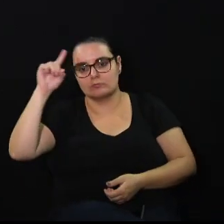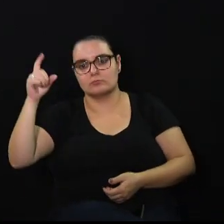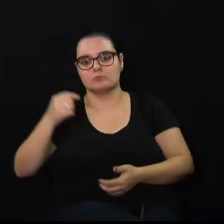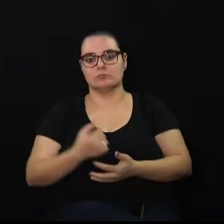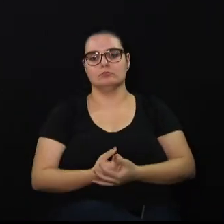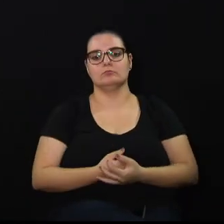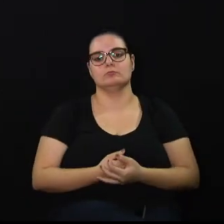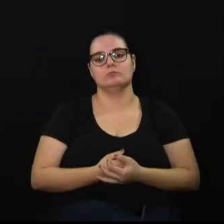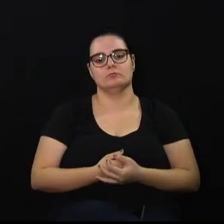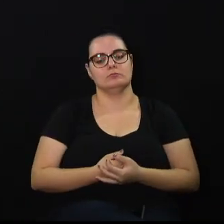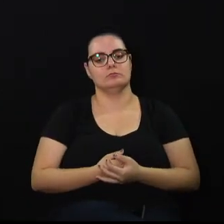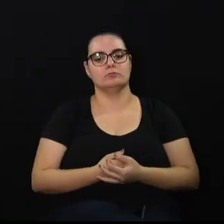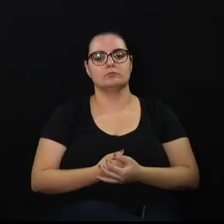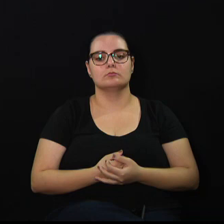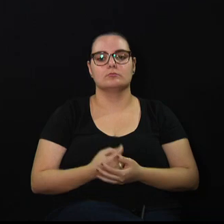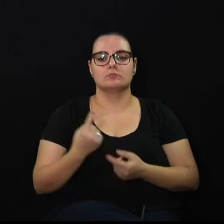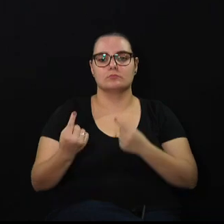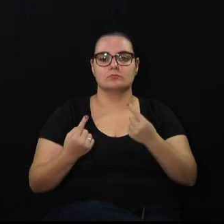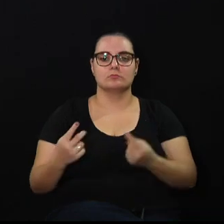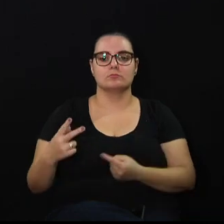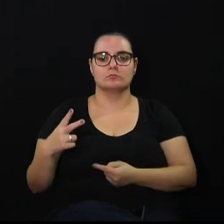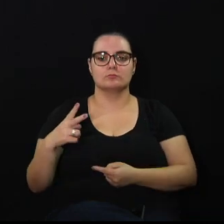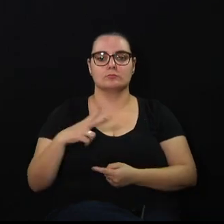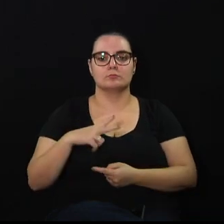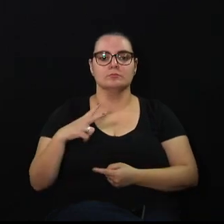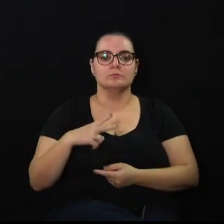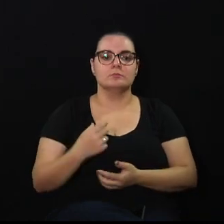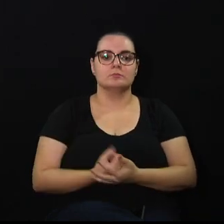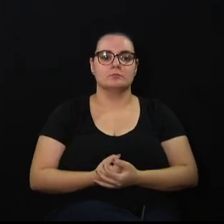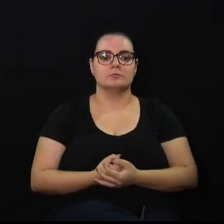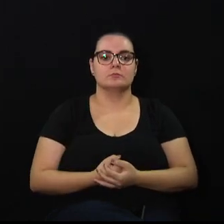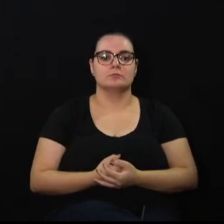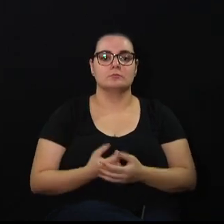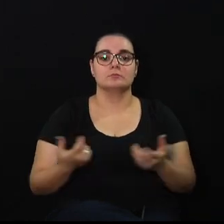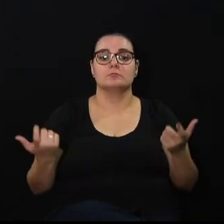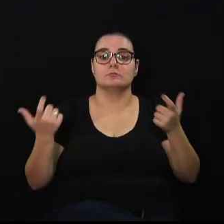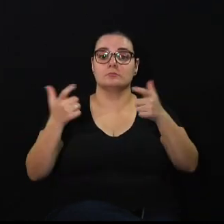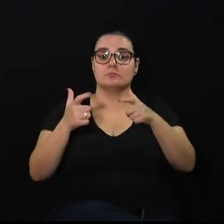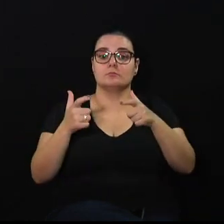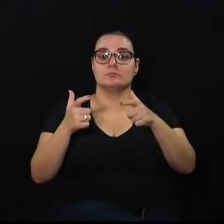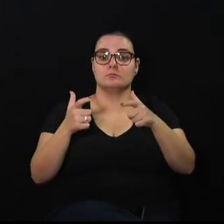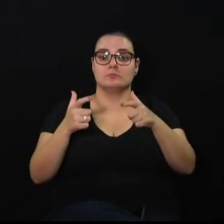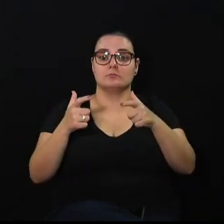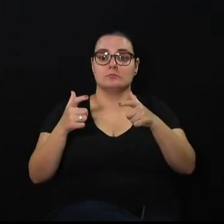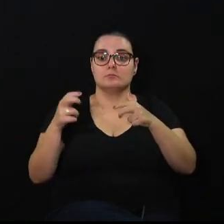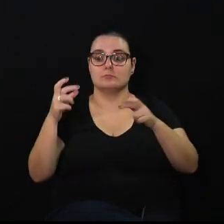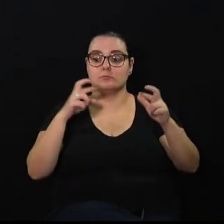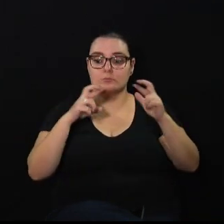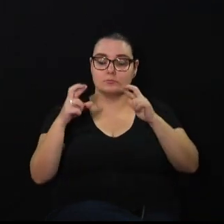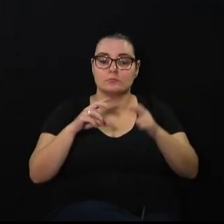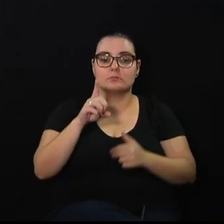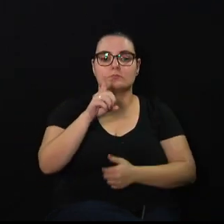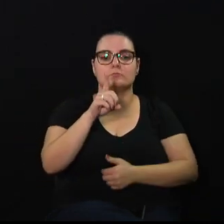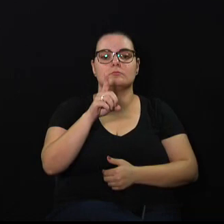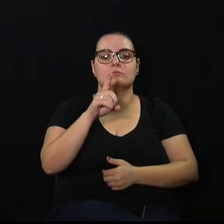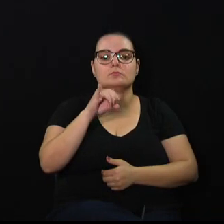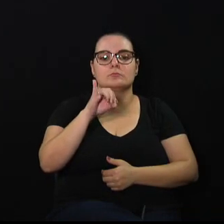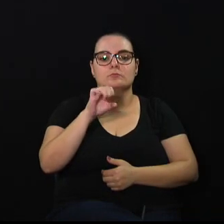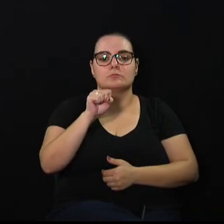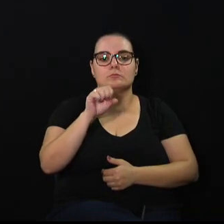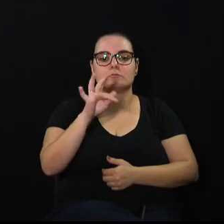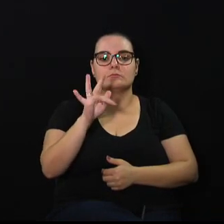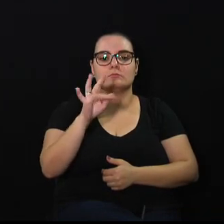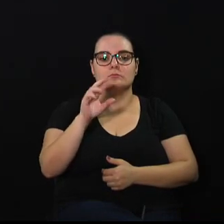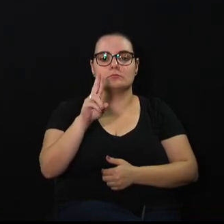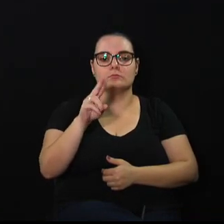necessidade de cada paciente a gente também vai trabalhar para minimizar os repertórios disfuncionais então existem barreiras para o